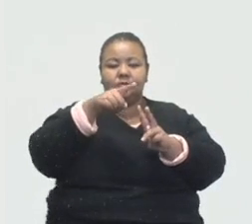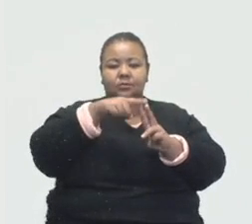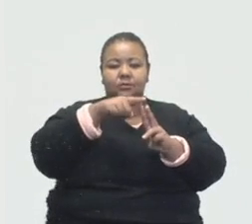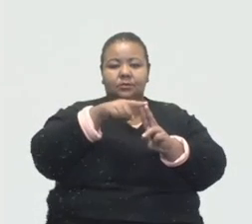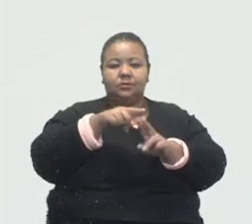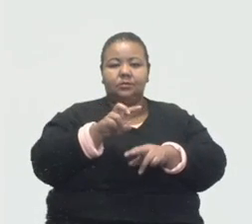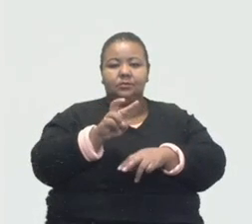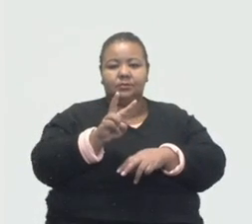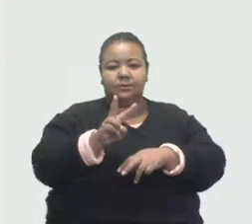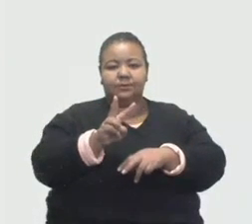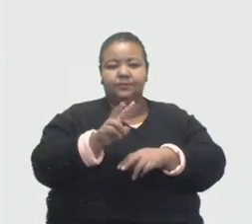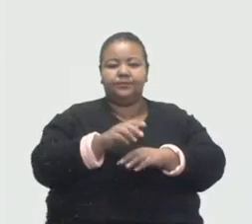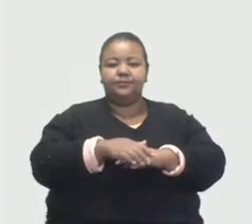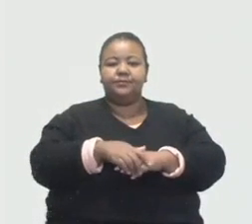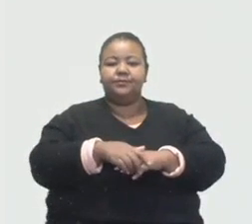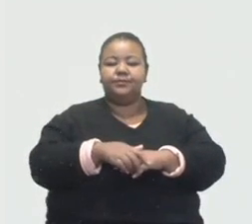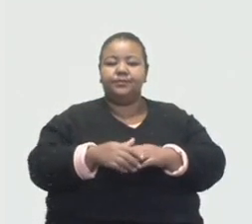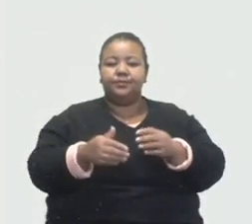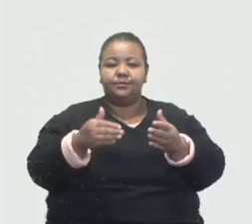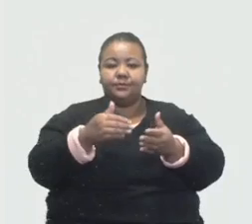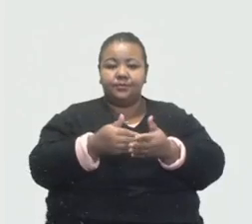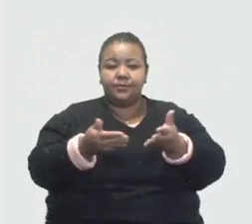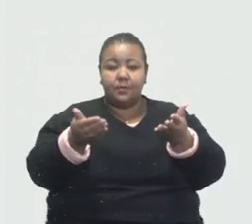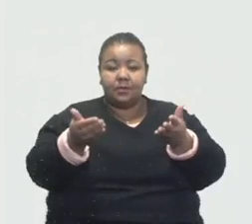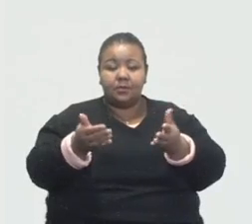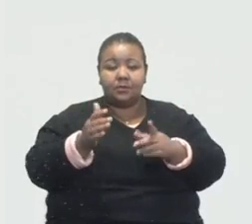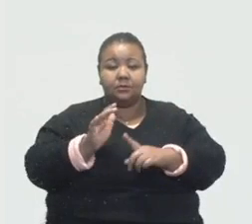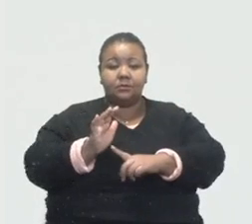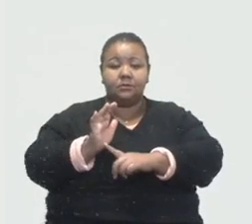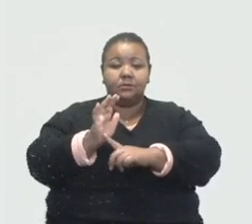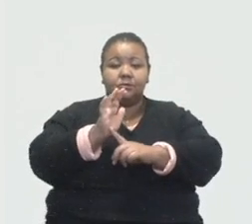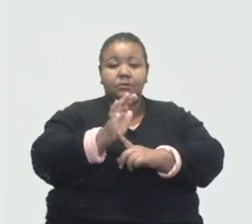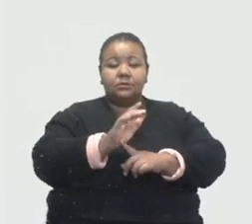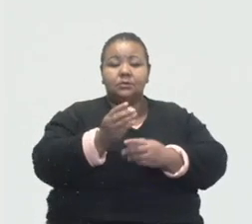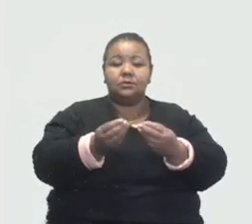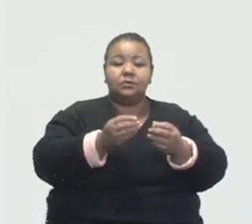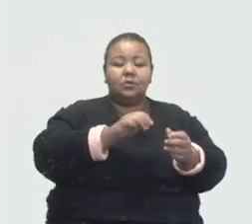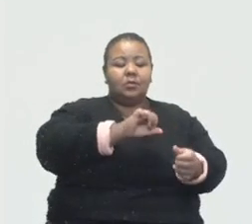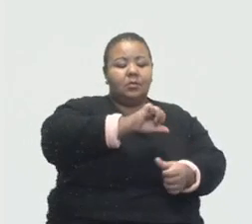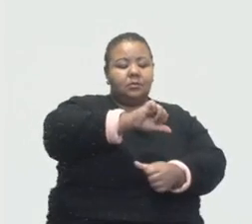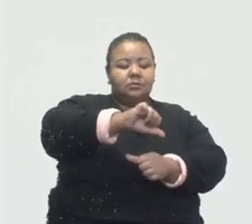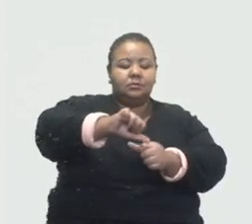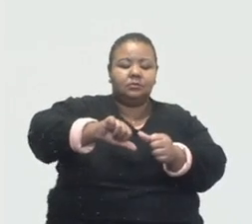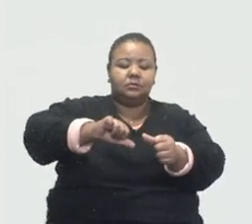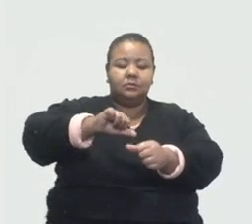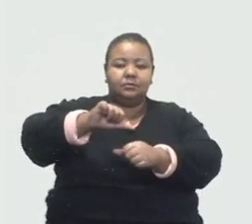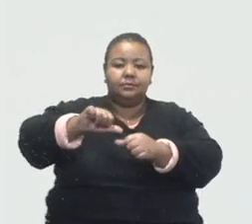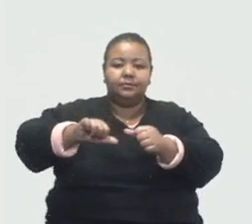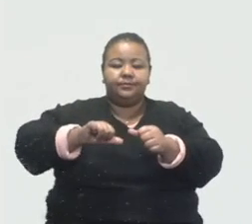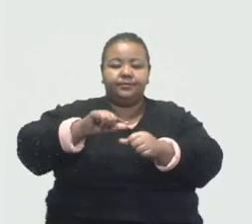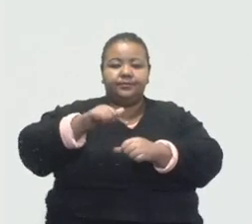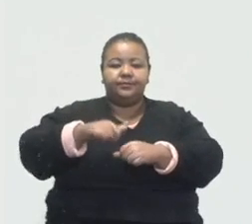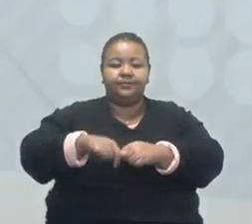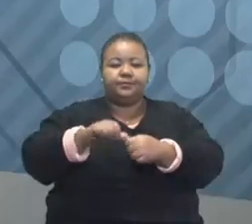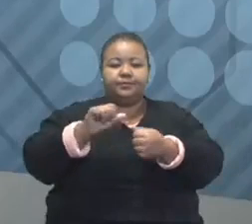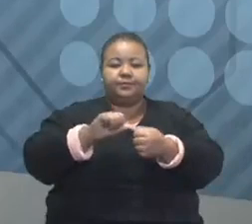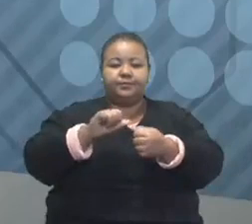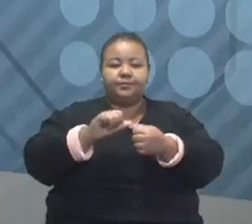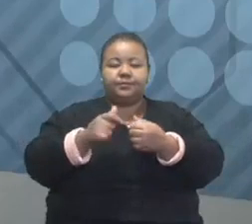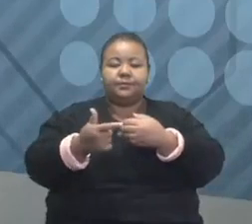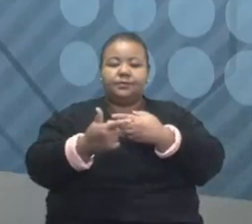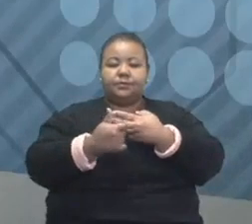V. Até agora, mostrei para você o que é uma aplicação entre esses espaços vetoriais, remetendo à ideia de